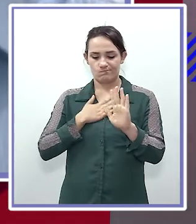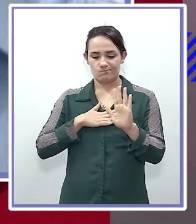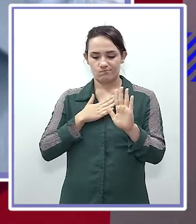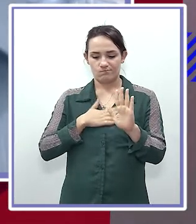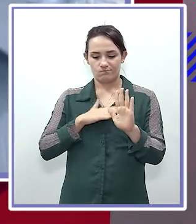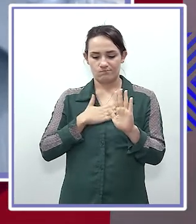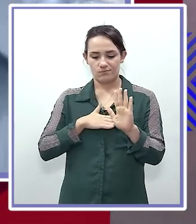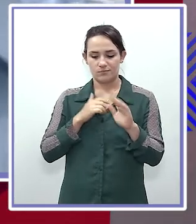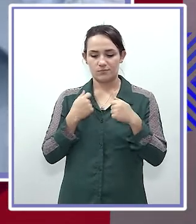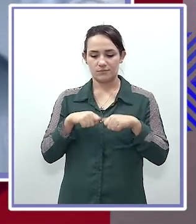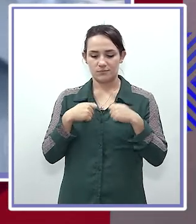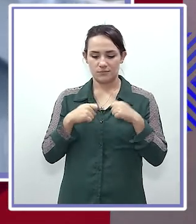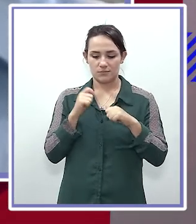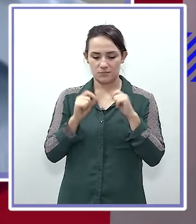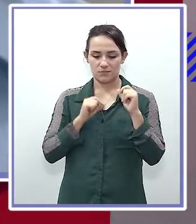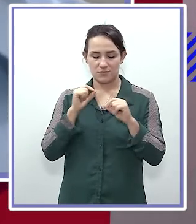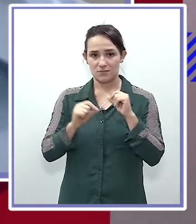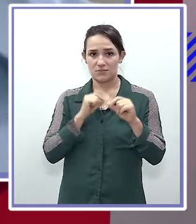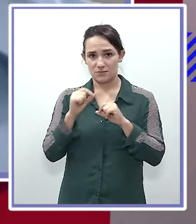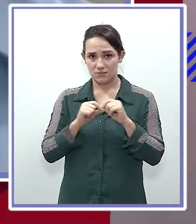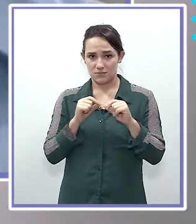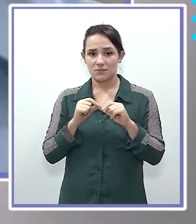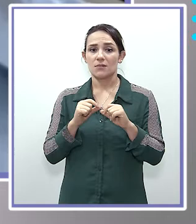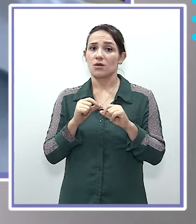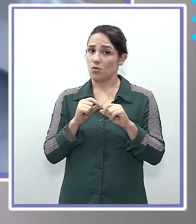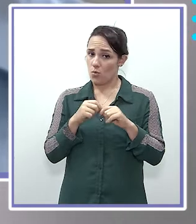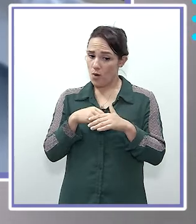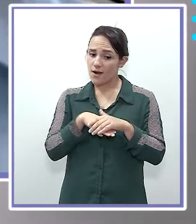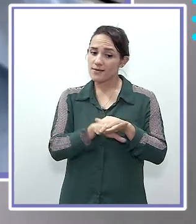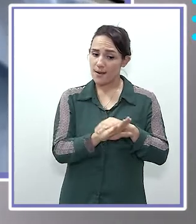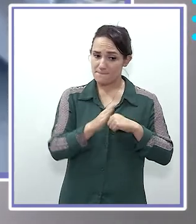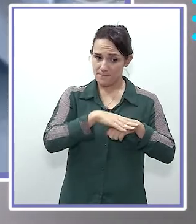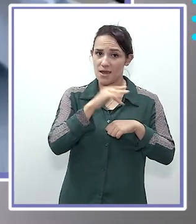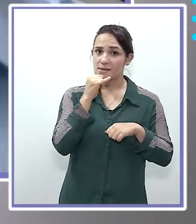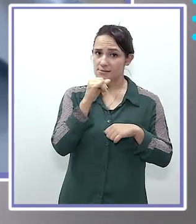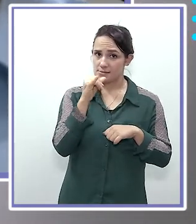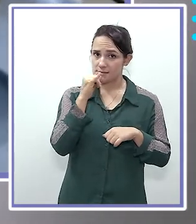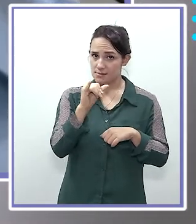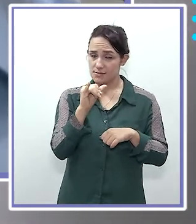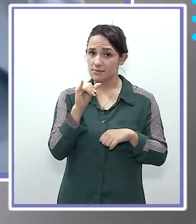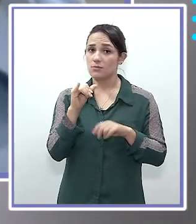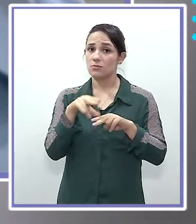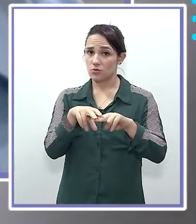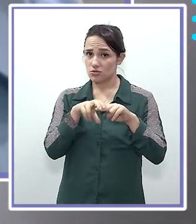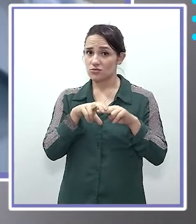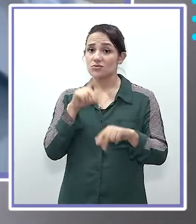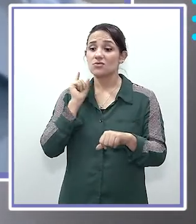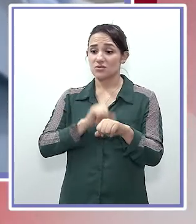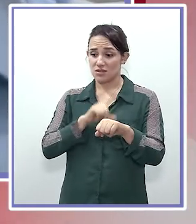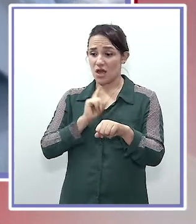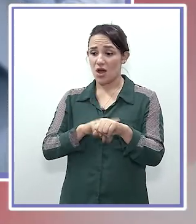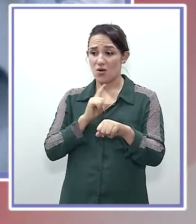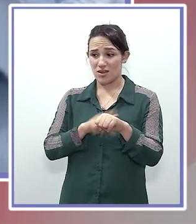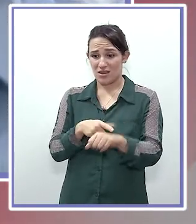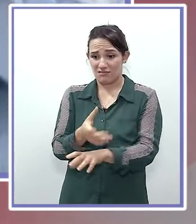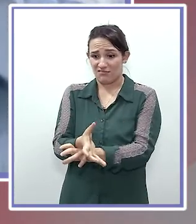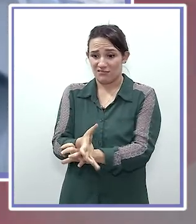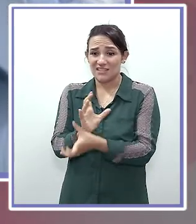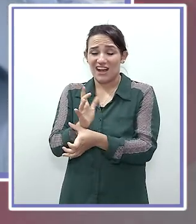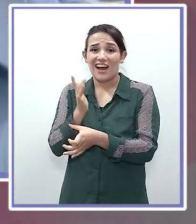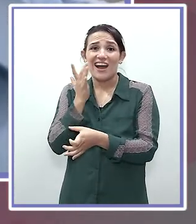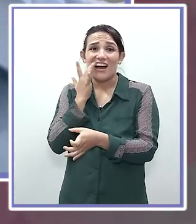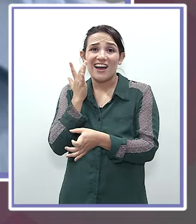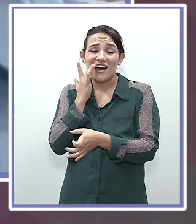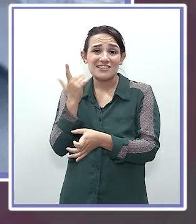nosso reservatório, para manter um pouco mais tempo esse reservatório cheio, para chegar lá na época de estiagem com um pouco mais de